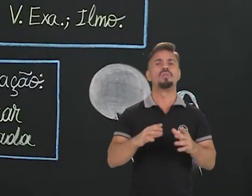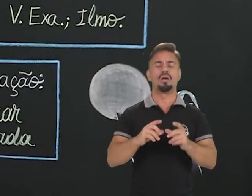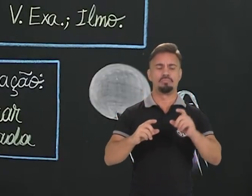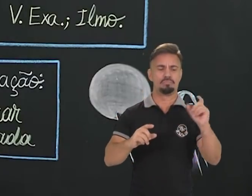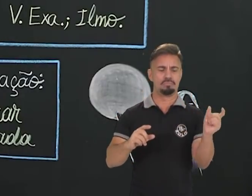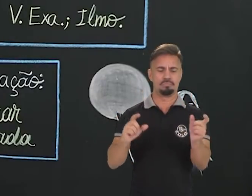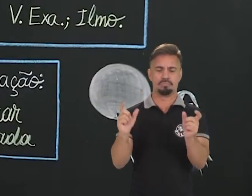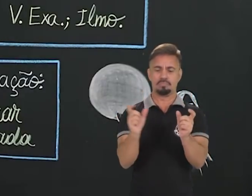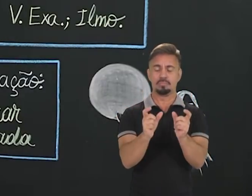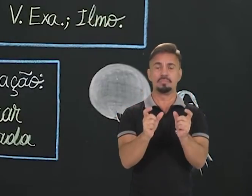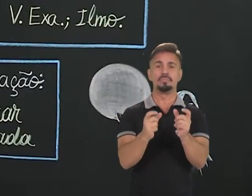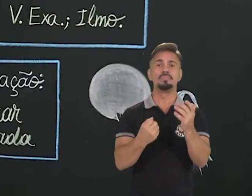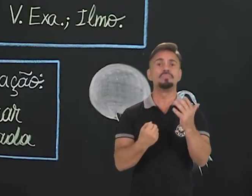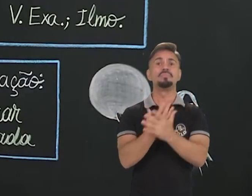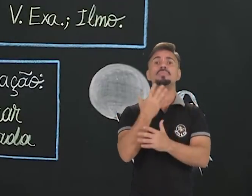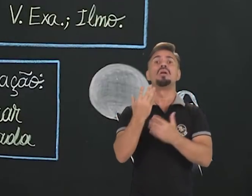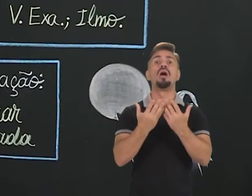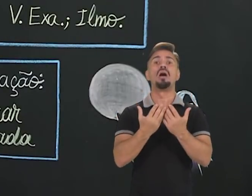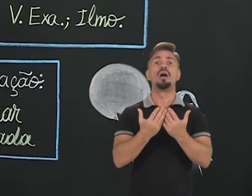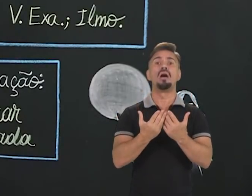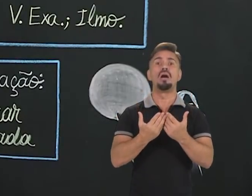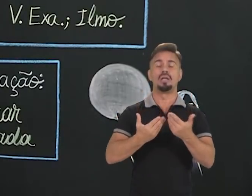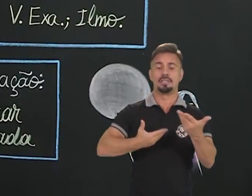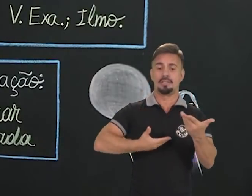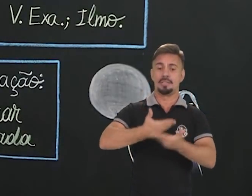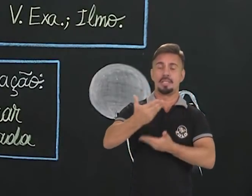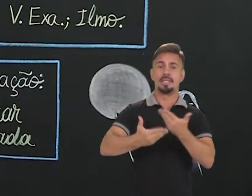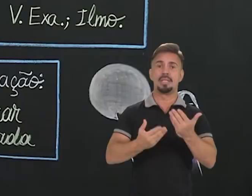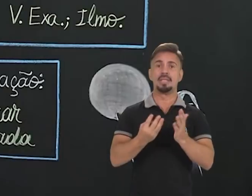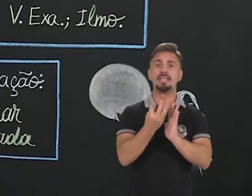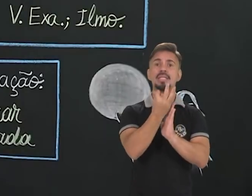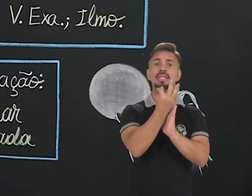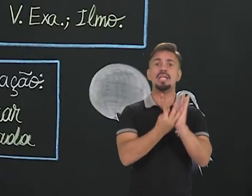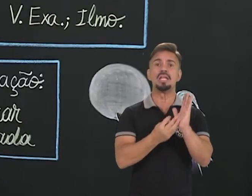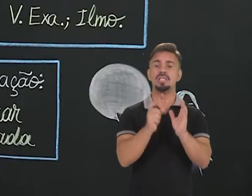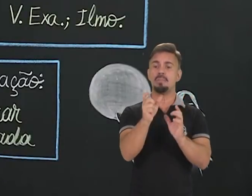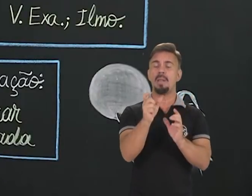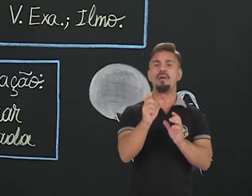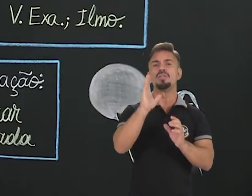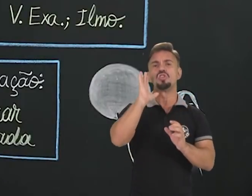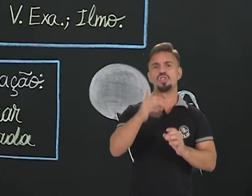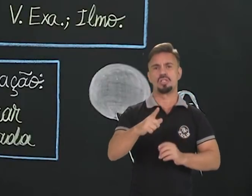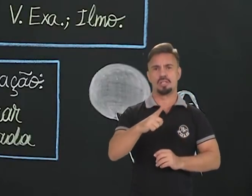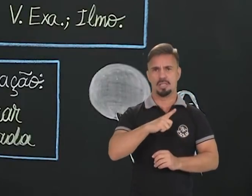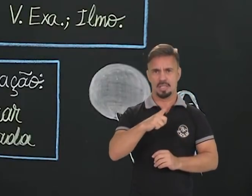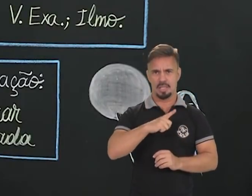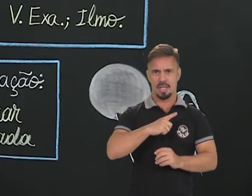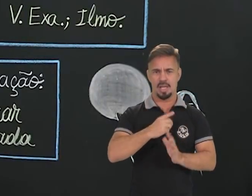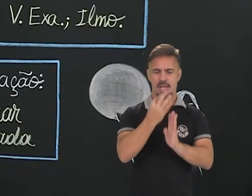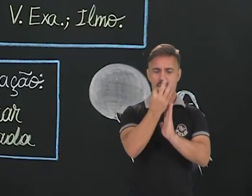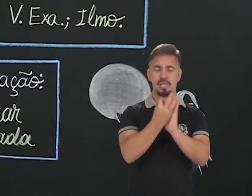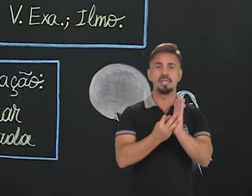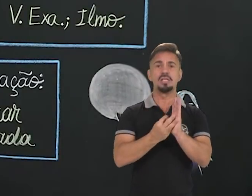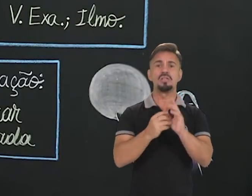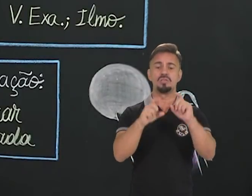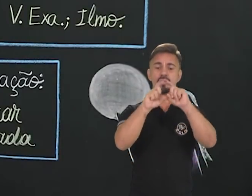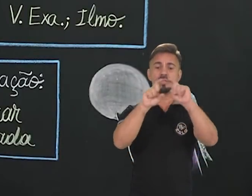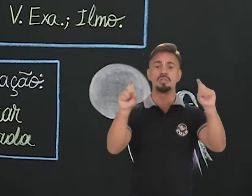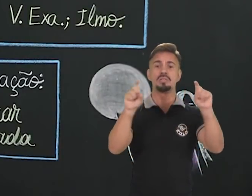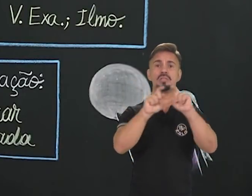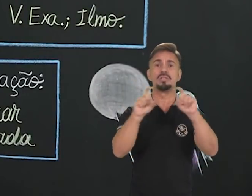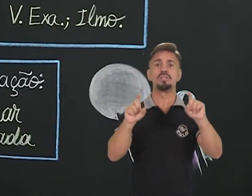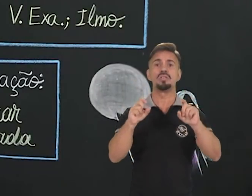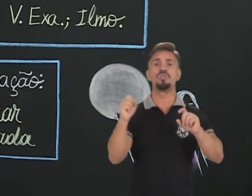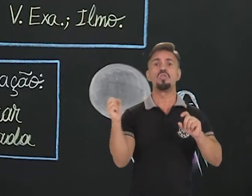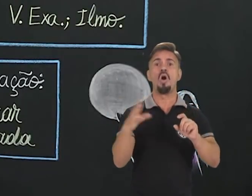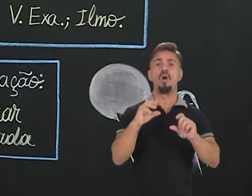de combinação, ele surge a partir da relação de trechos de palavras que já existem, e esses trechos são rearranjados de uma